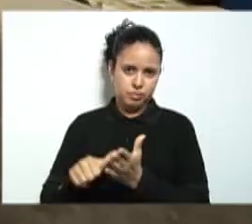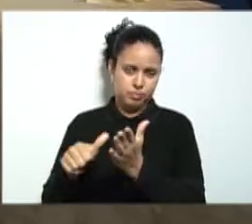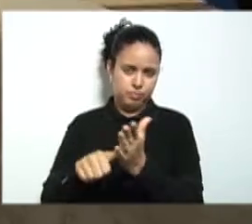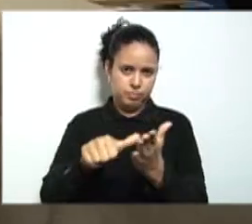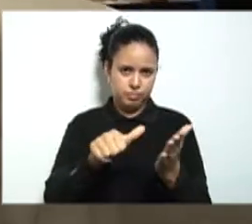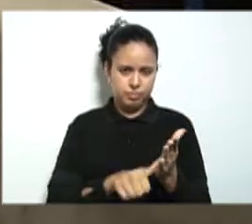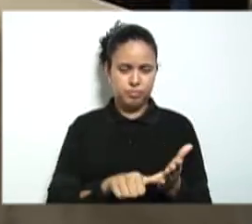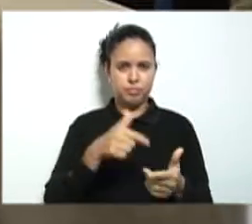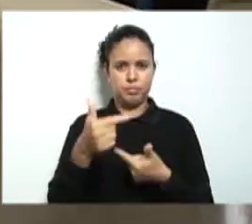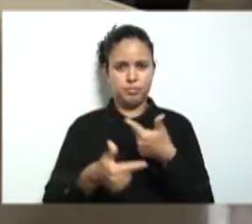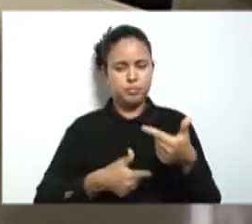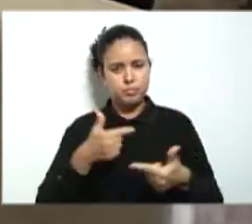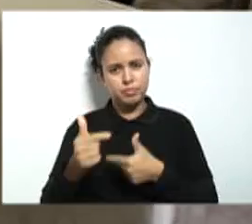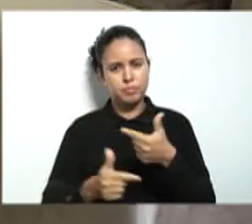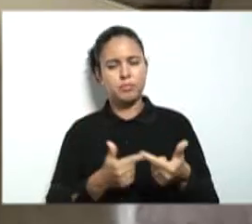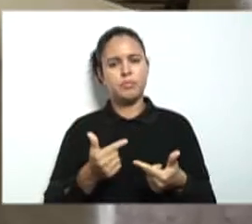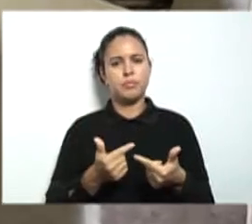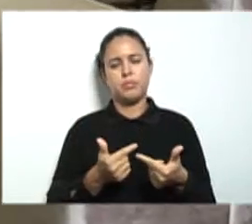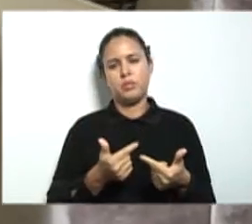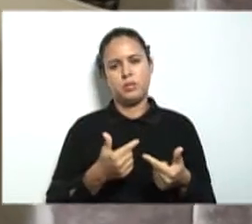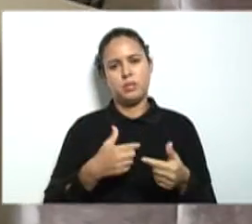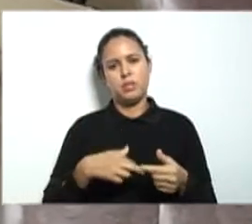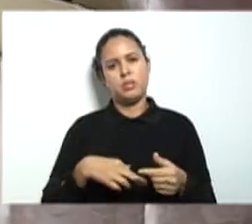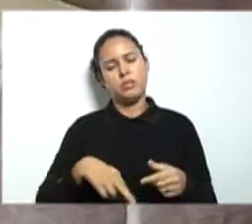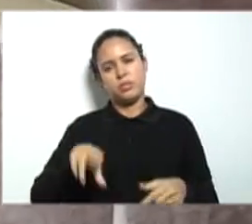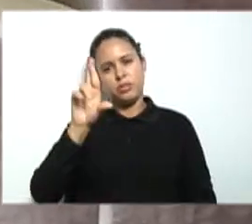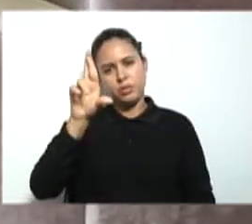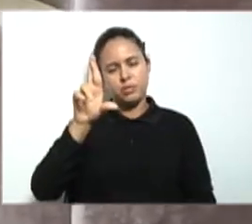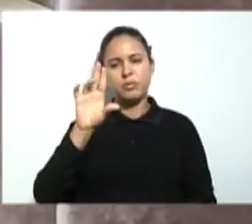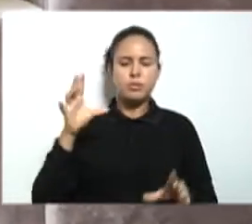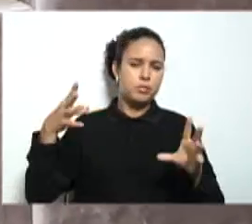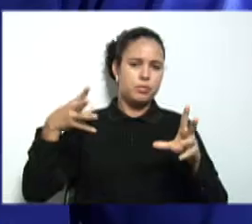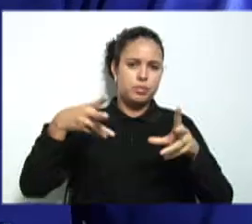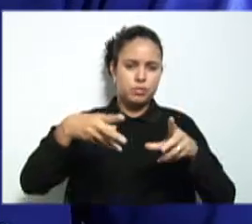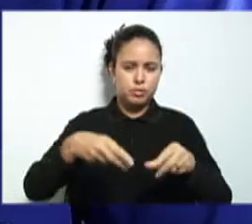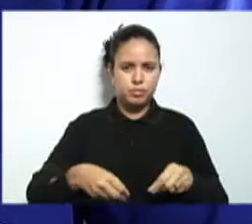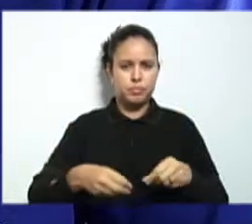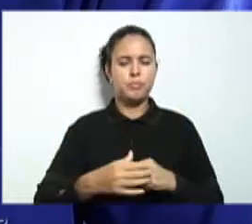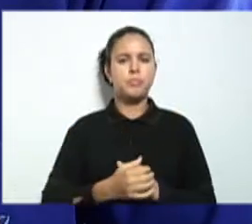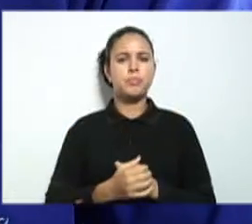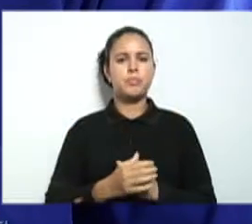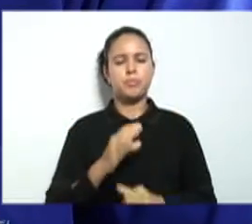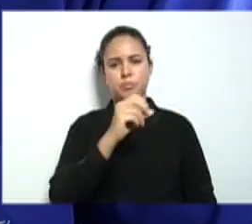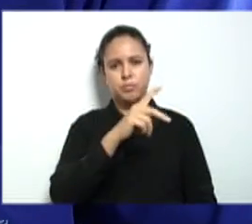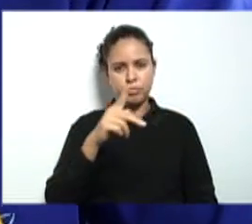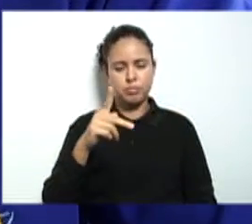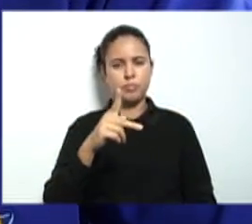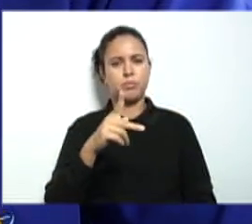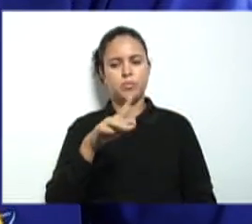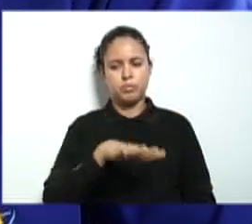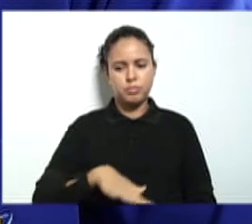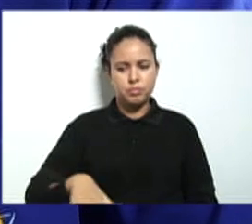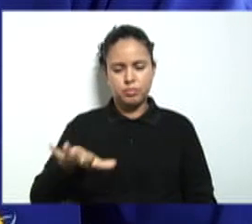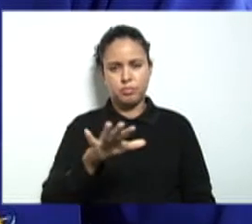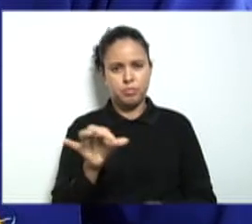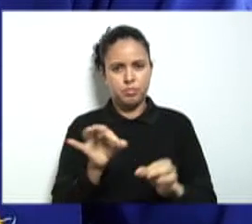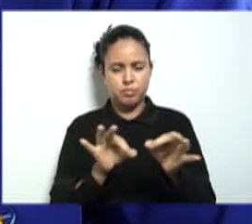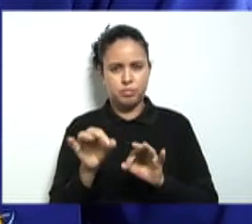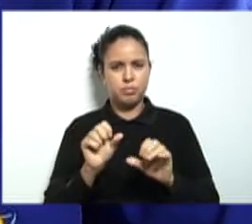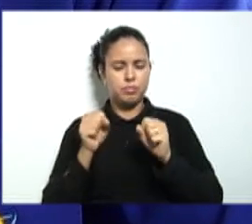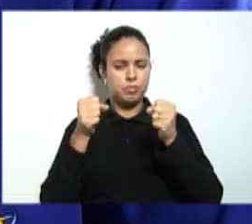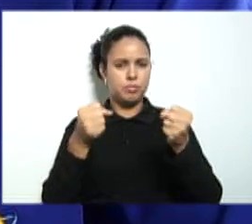da cooperativa e não há proprietários que não trabalhem nela. Bom, as cooperativas do ramo da produção, elas se organizam e se